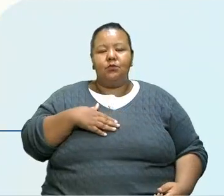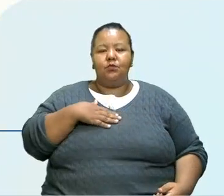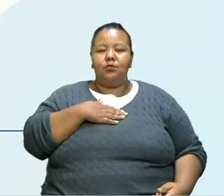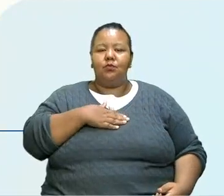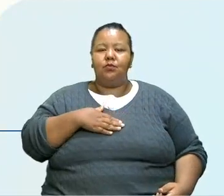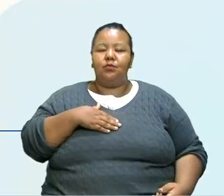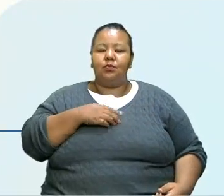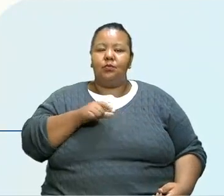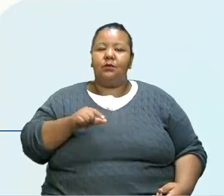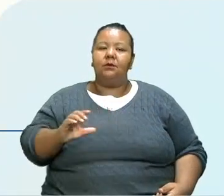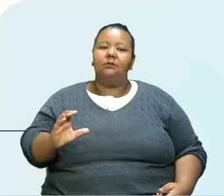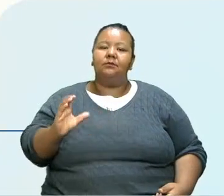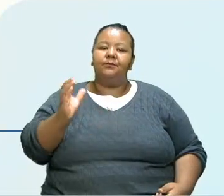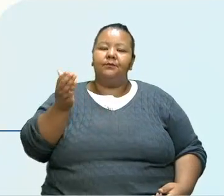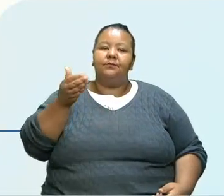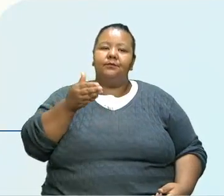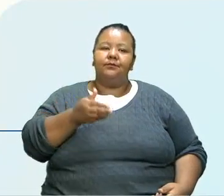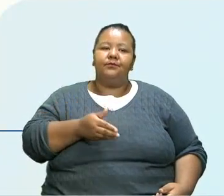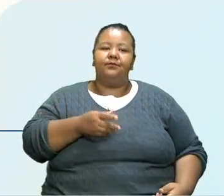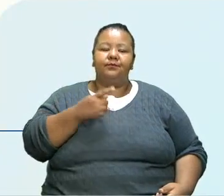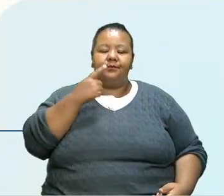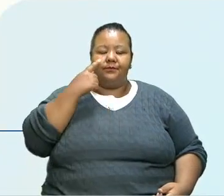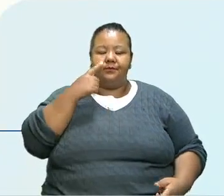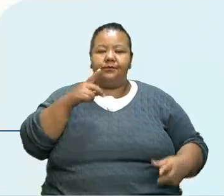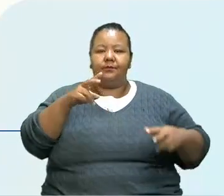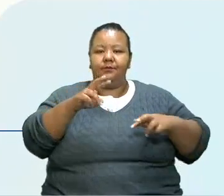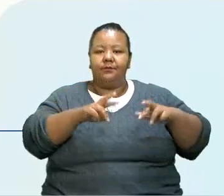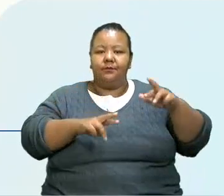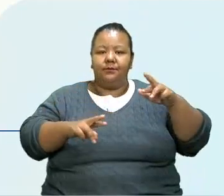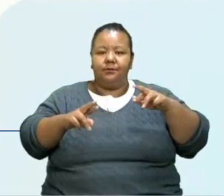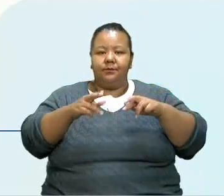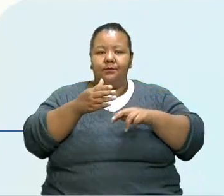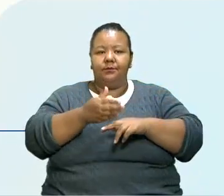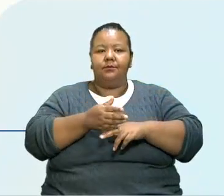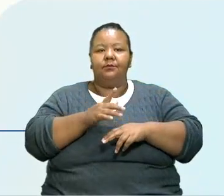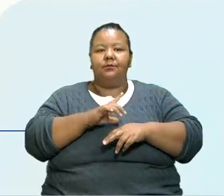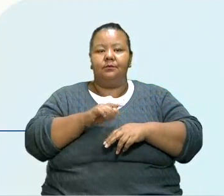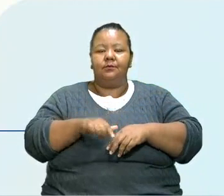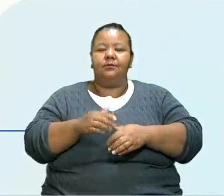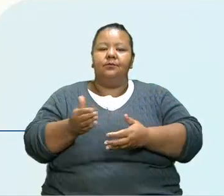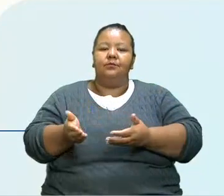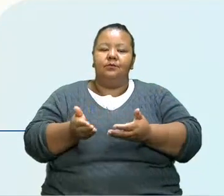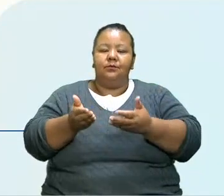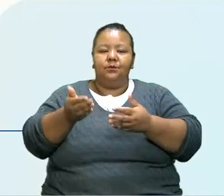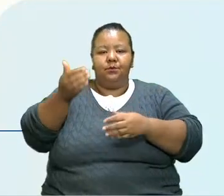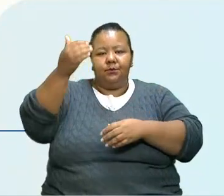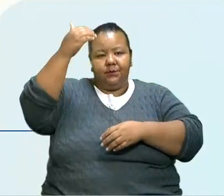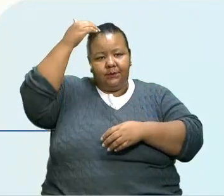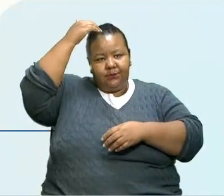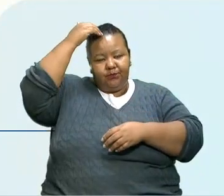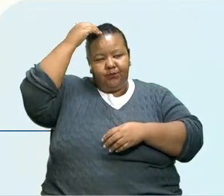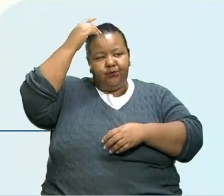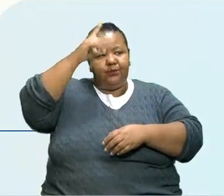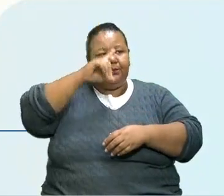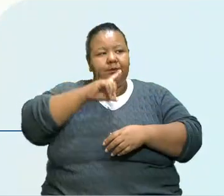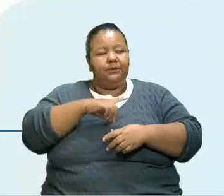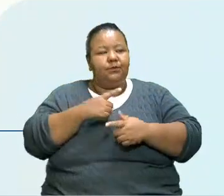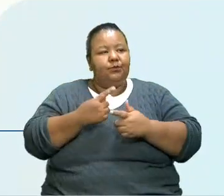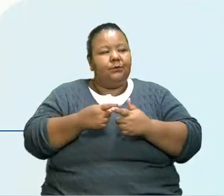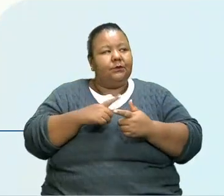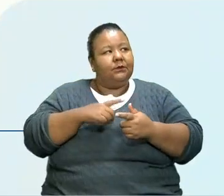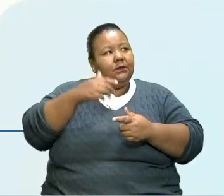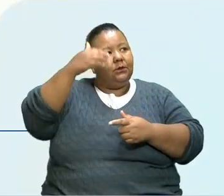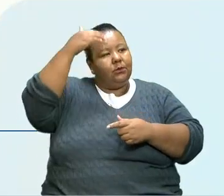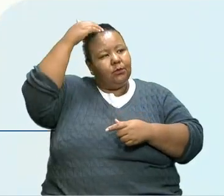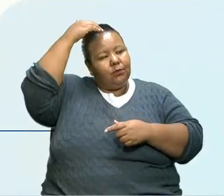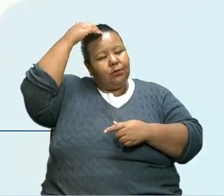acontece? Então, ele vai analisar a partir desse cargo, ele tem uma motivação interna, ele tem um motivo dentro